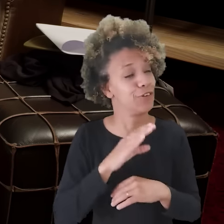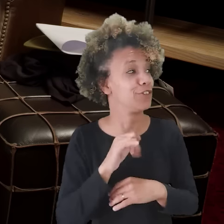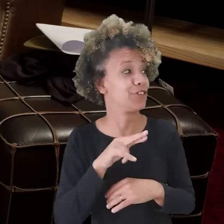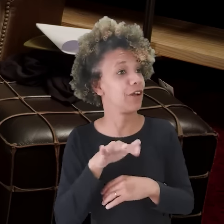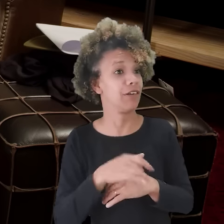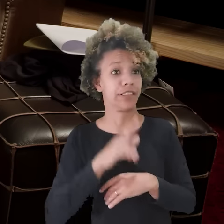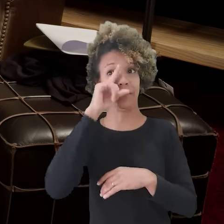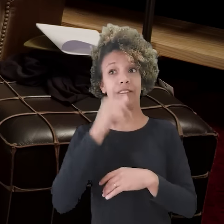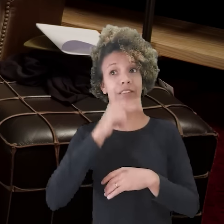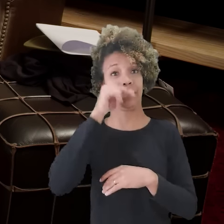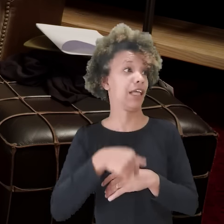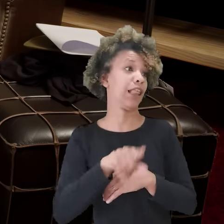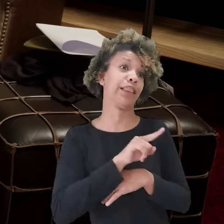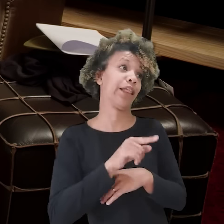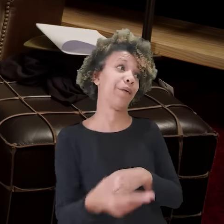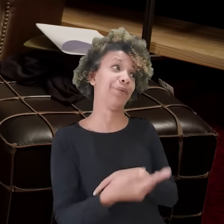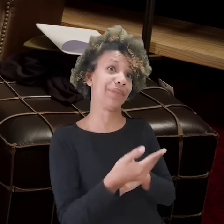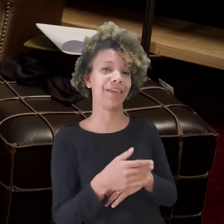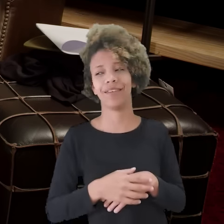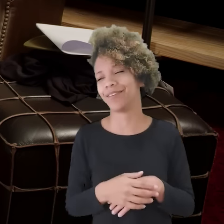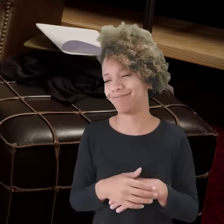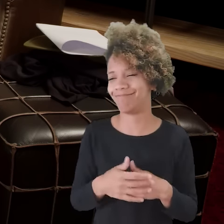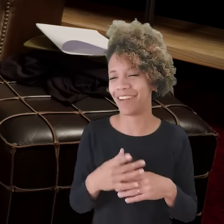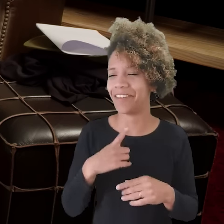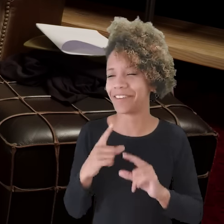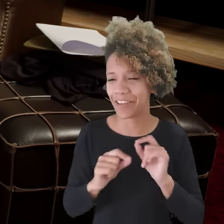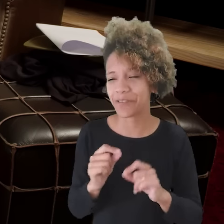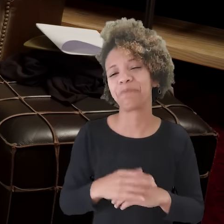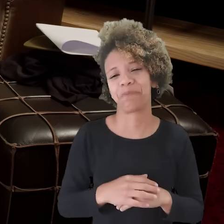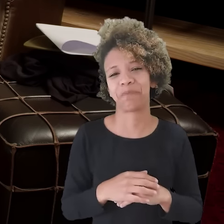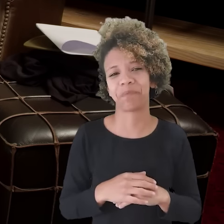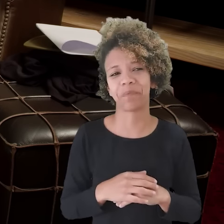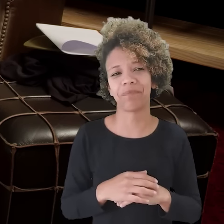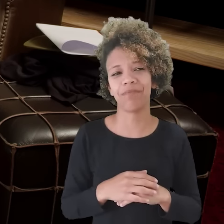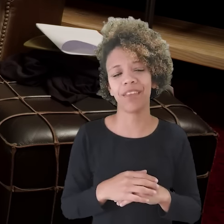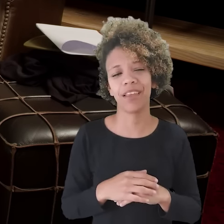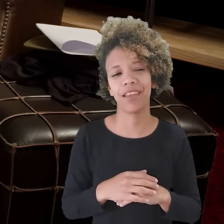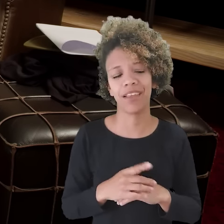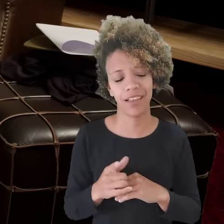tem que avisar esse nariz grande não é o dele tem um cara que é